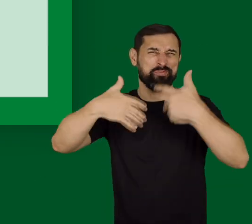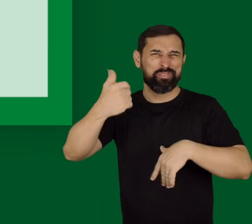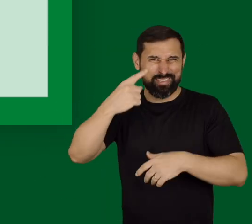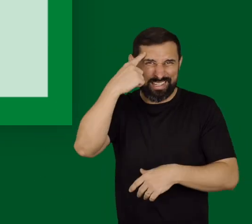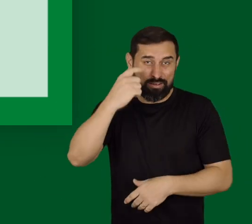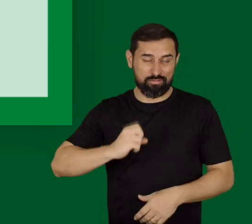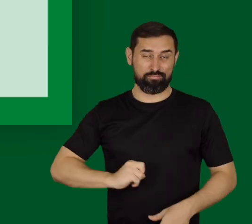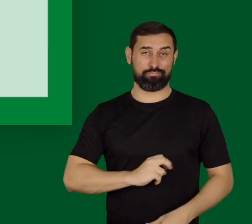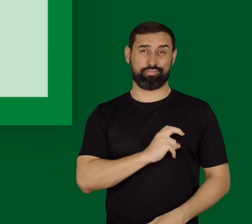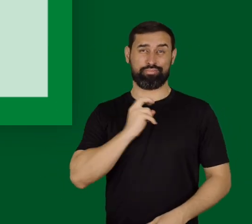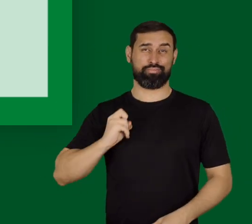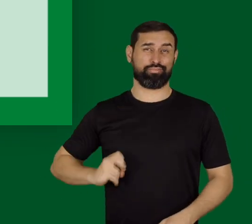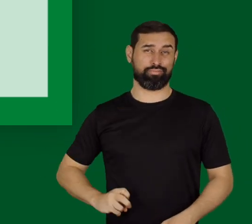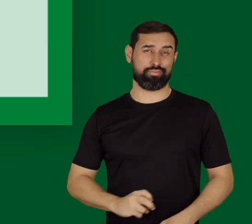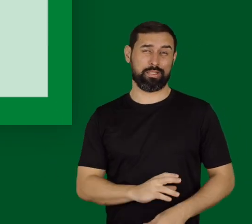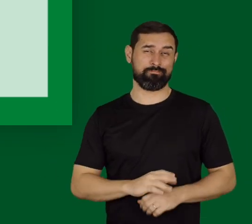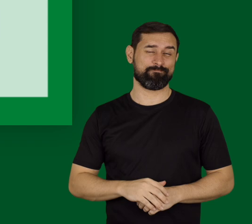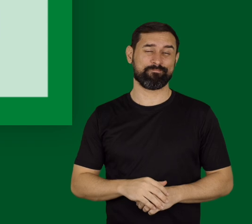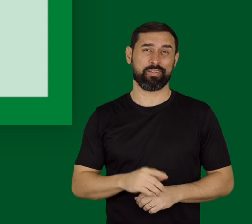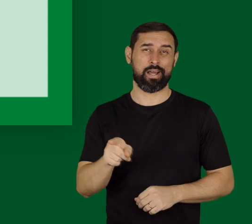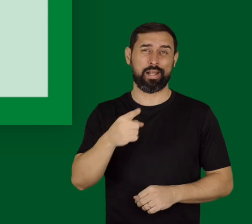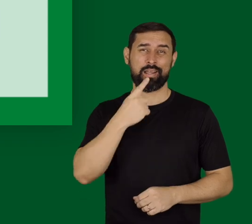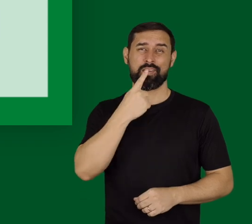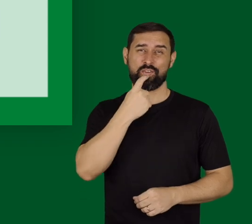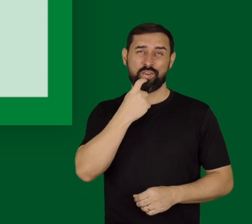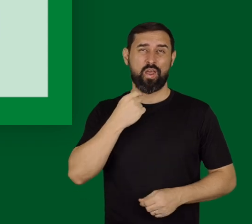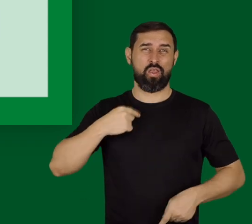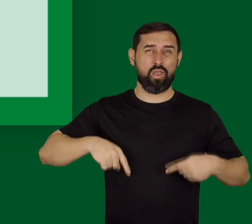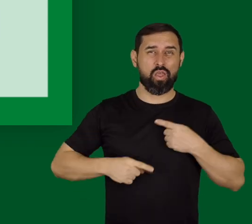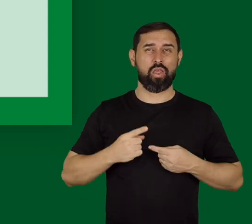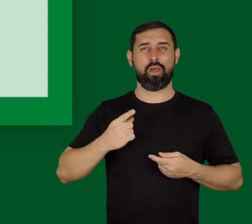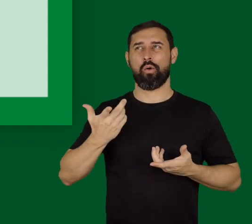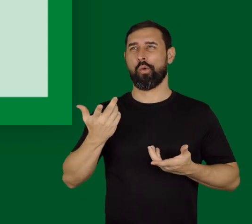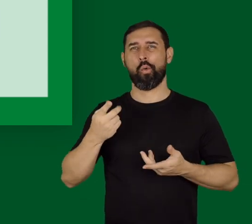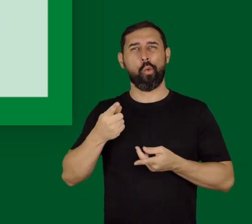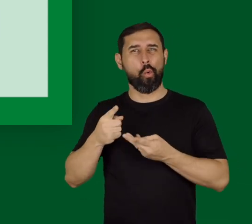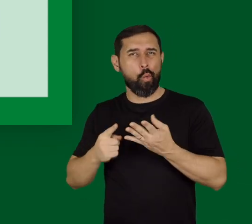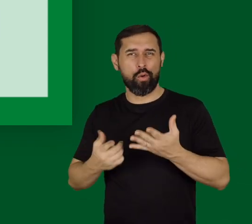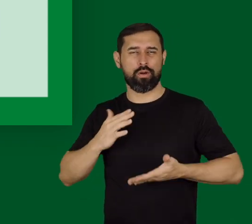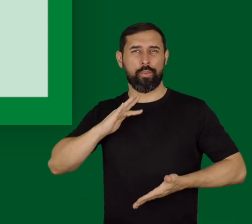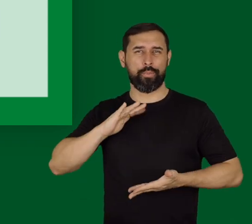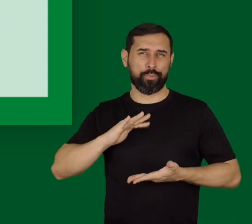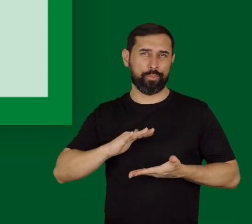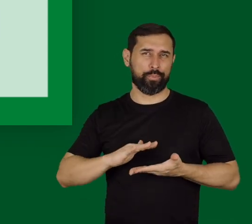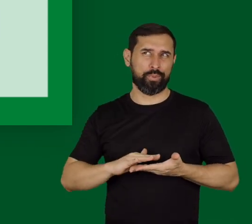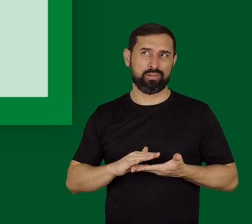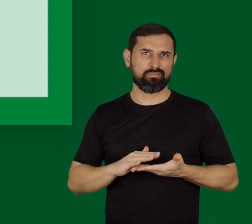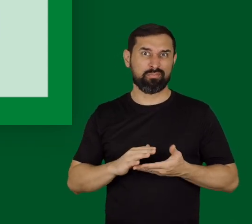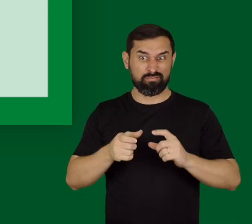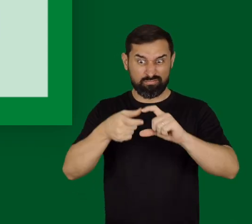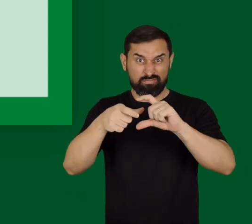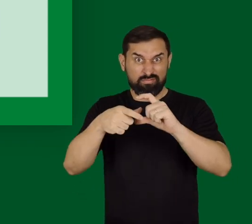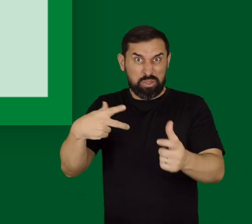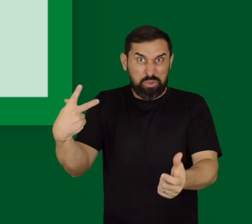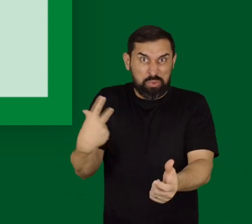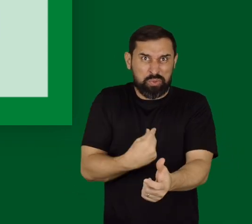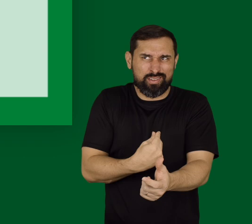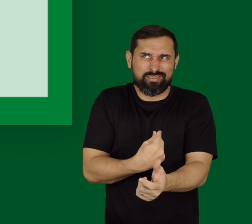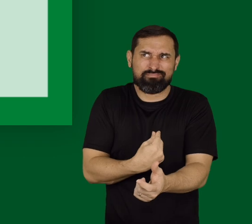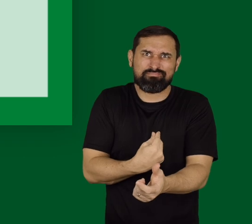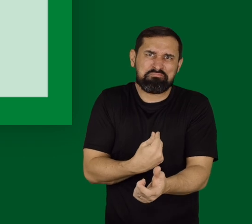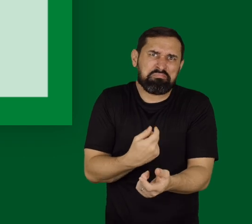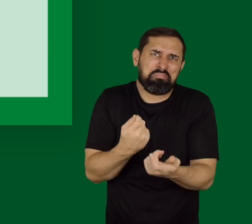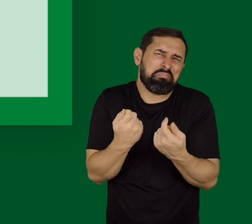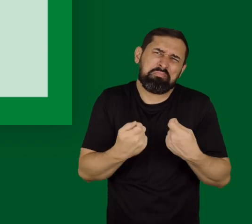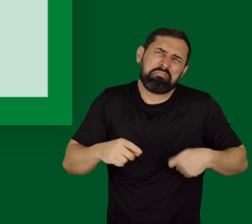gente falou do choque hipovolêmico. Então vocês viram que é muito difícil que o choque hipovolêmico precise de droga vasoativa. Não é que não vai precisar nunca,